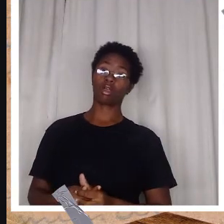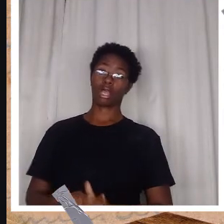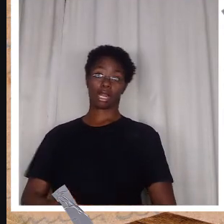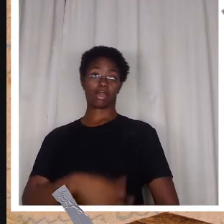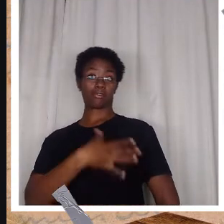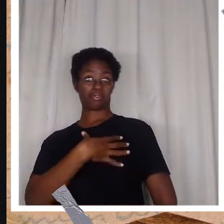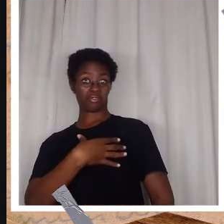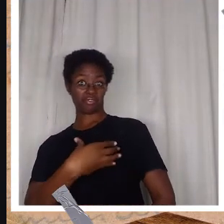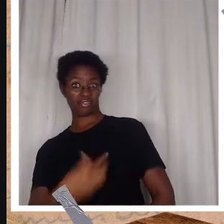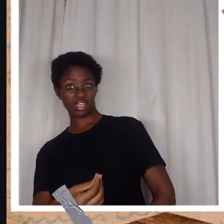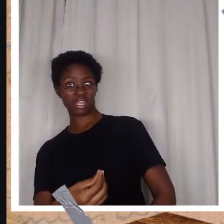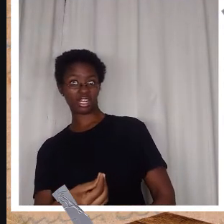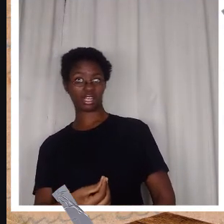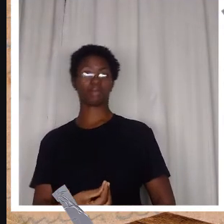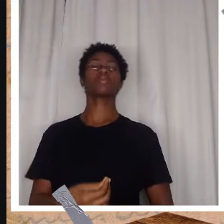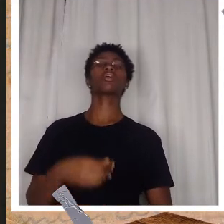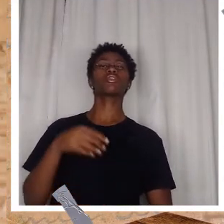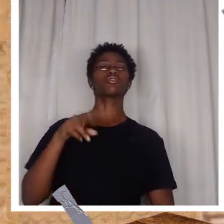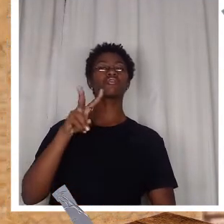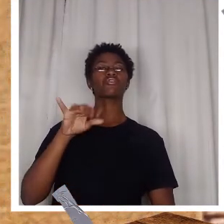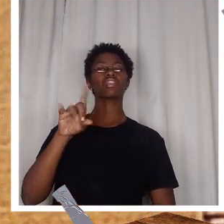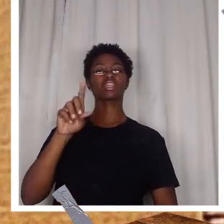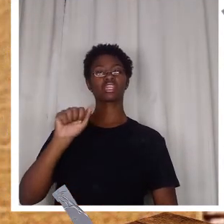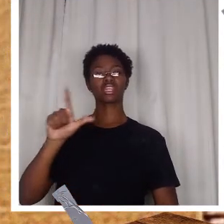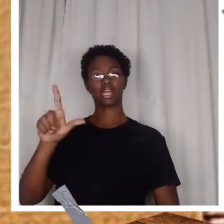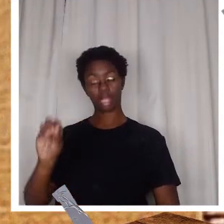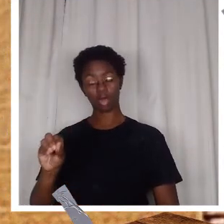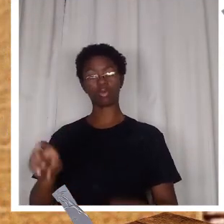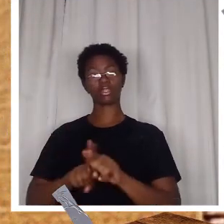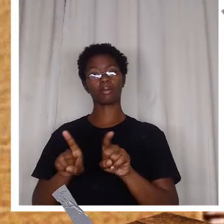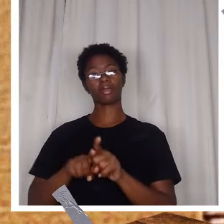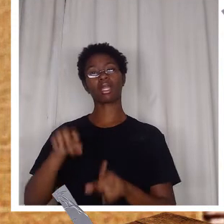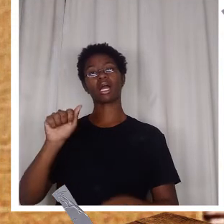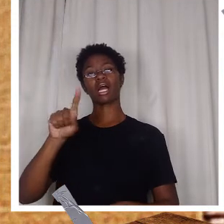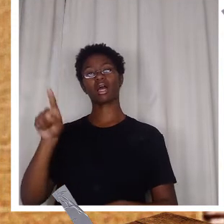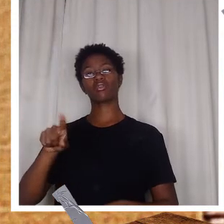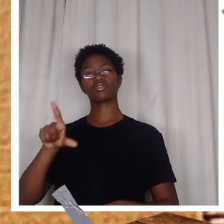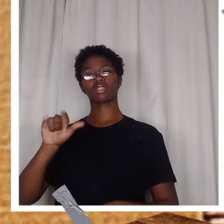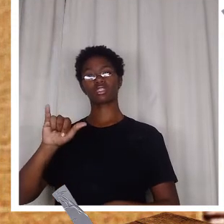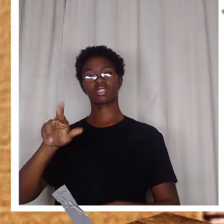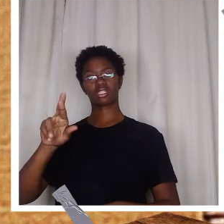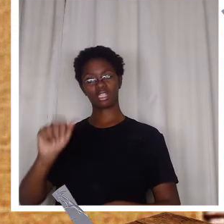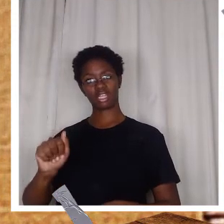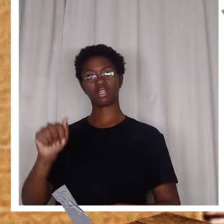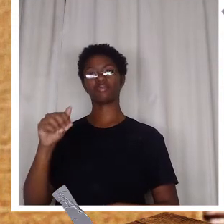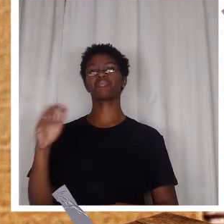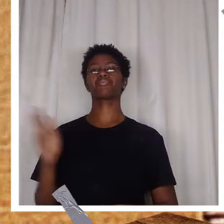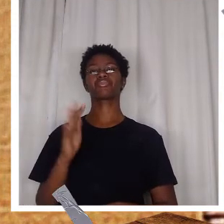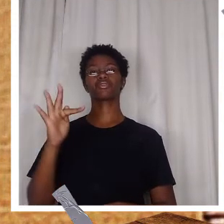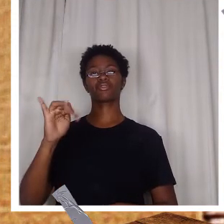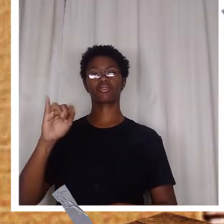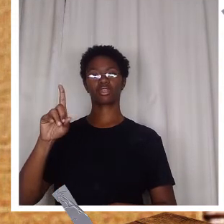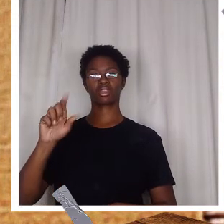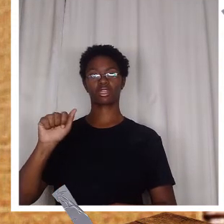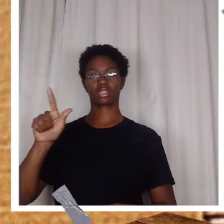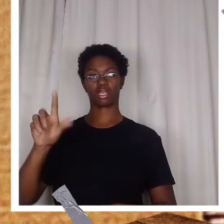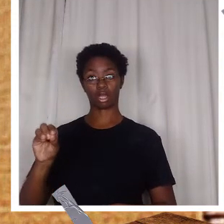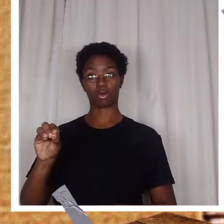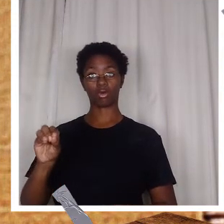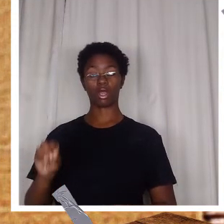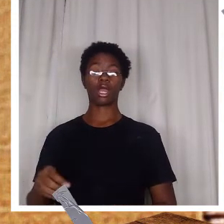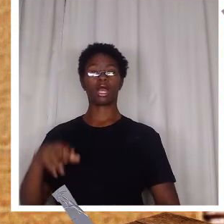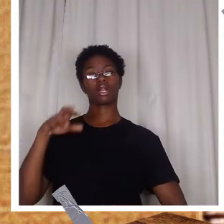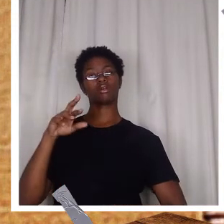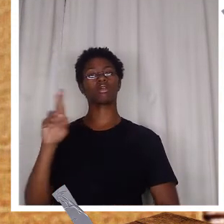Birajara Fidalgo e da produtora Alzira Fidalgo, que entraram para a história do teatro negro ao criar o